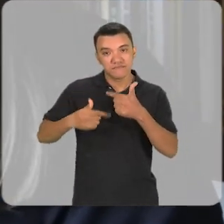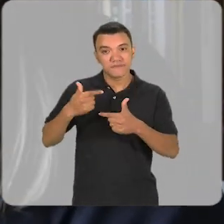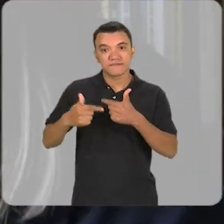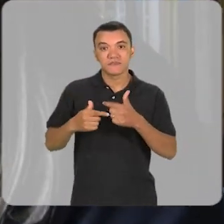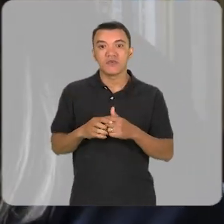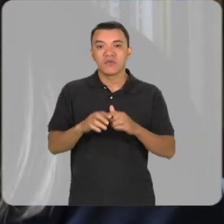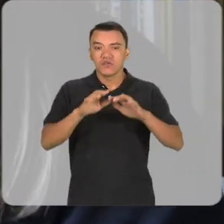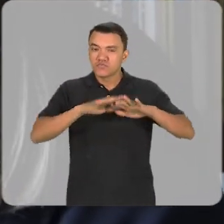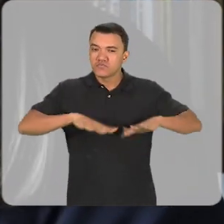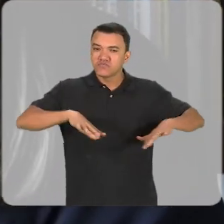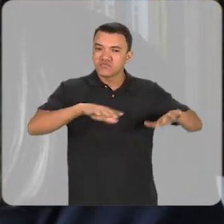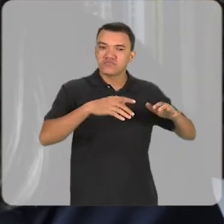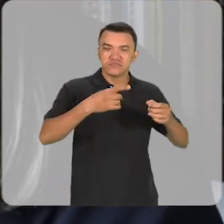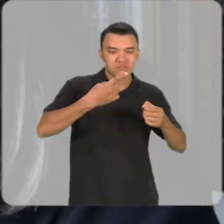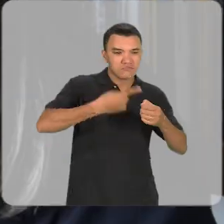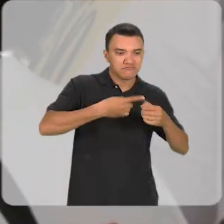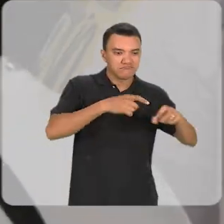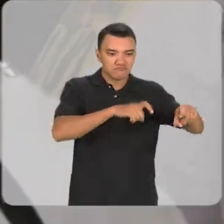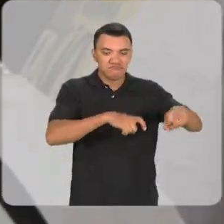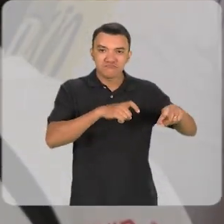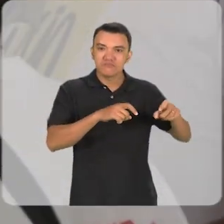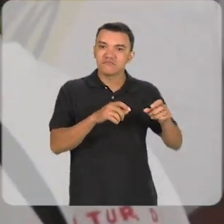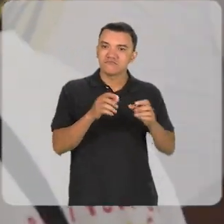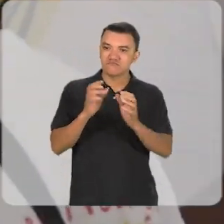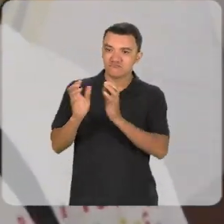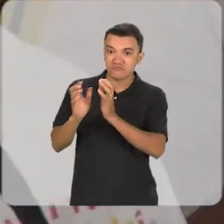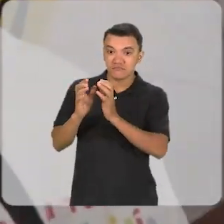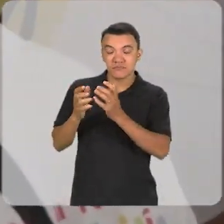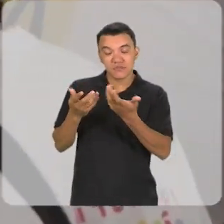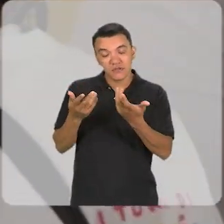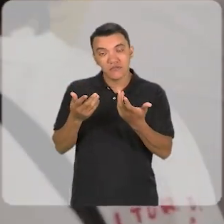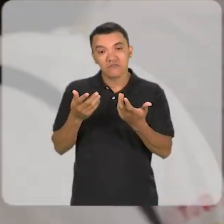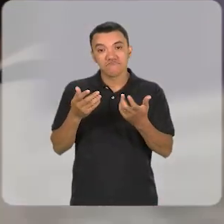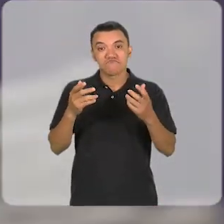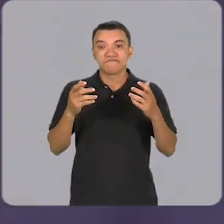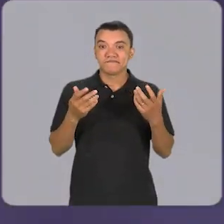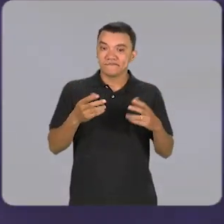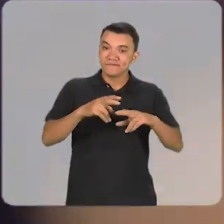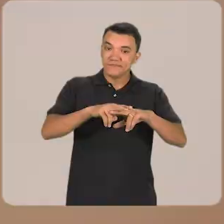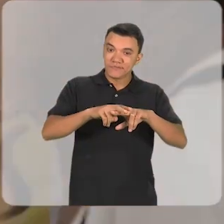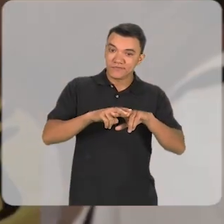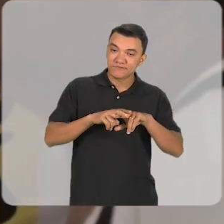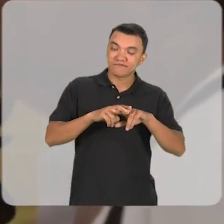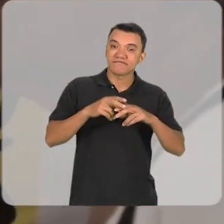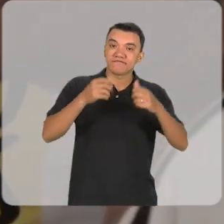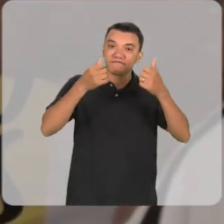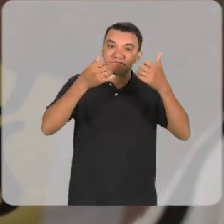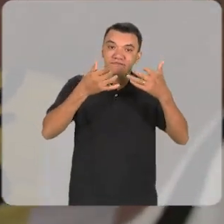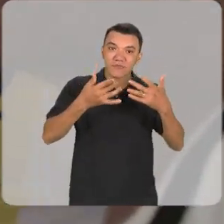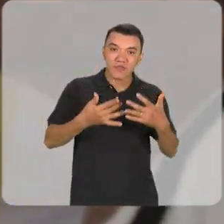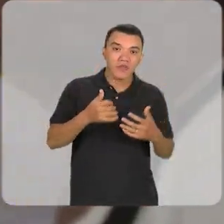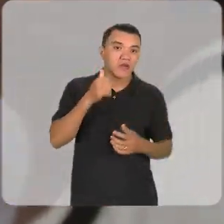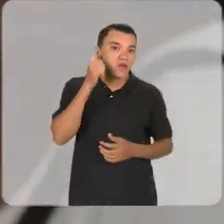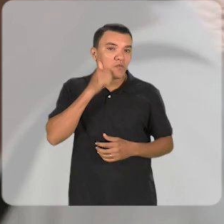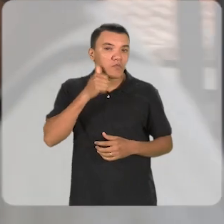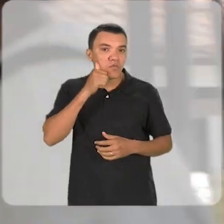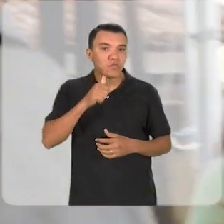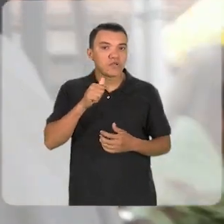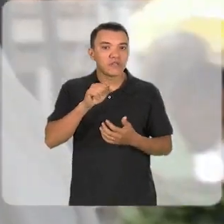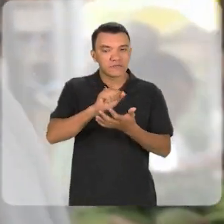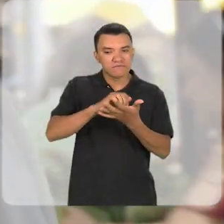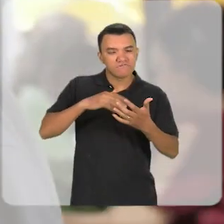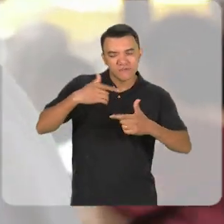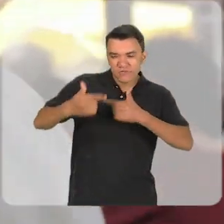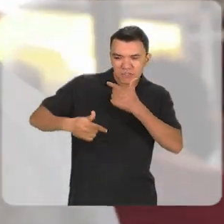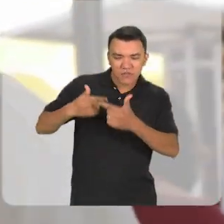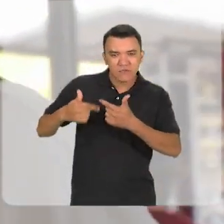os espaços dos meios rurais e urbanos. E, portanto, falar das mulheres na atividade de trabalho, principalmente no espaço